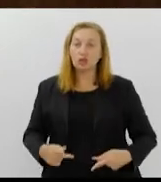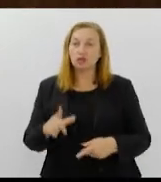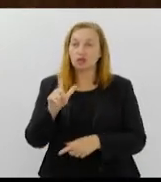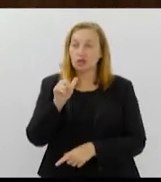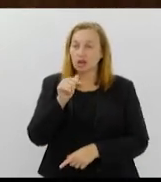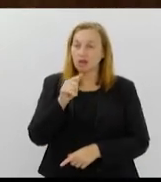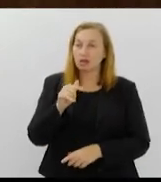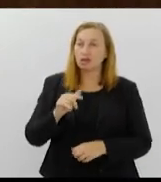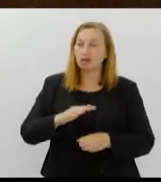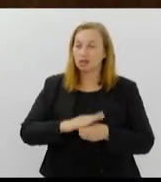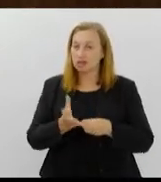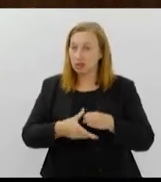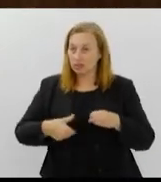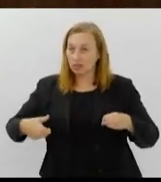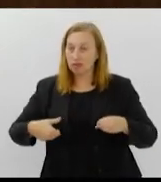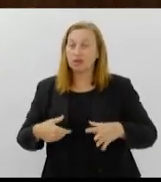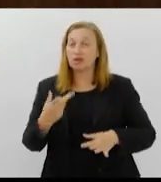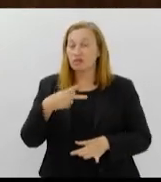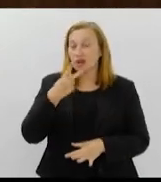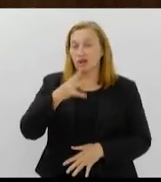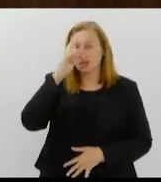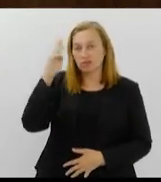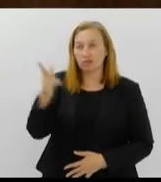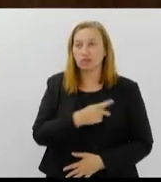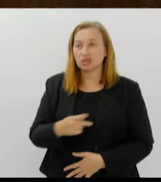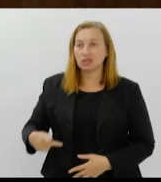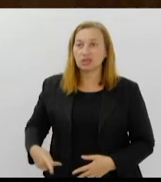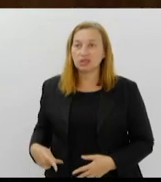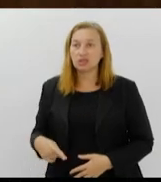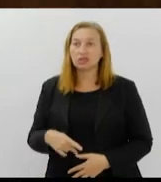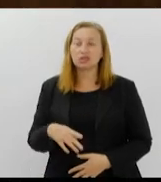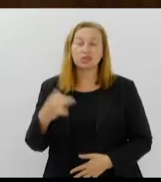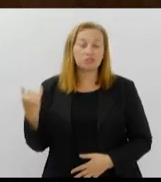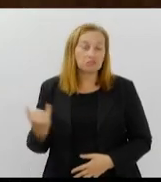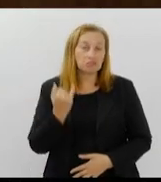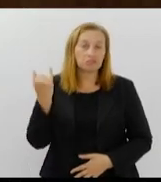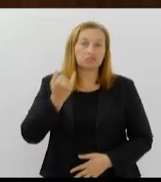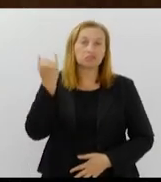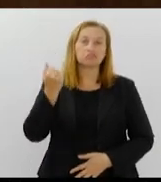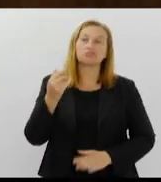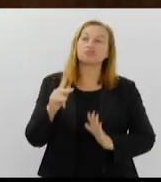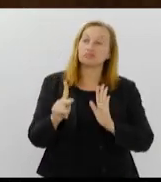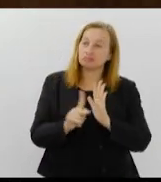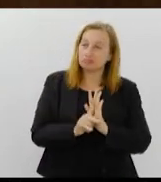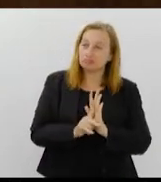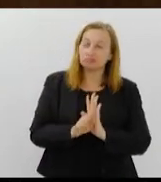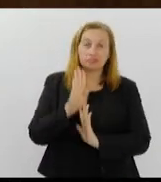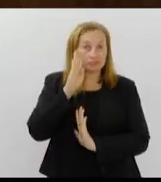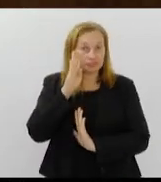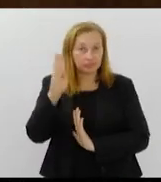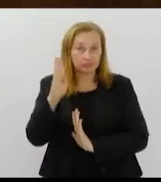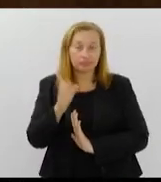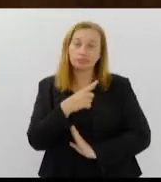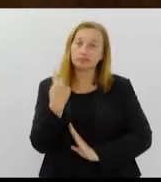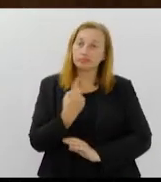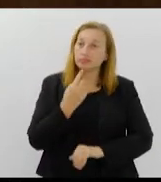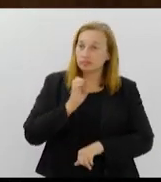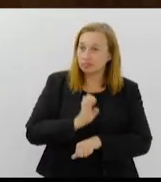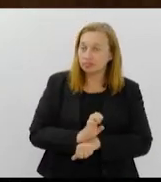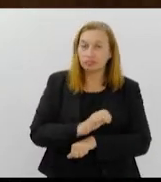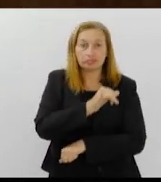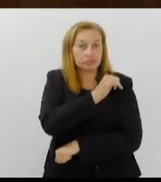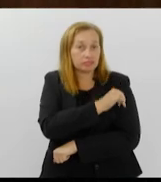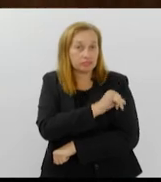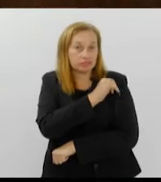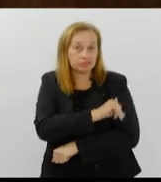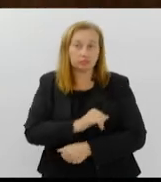ao Saneamento. Dizer, presidenta, da relevância desse projeto, principalmente para nosso Estado do Rio de